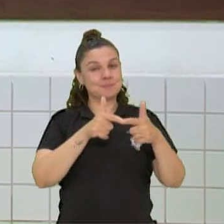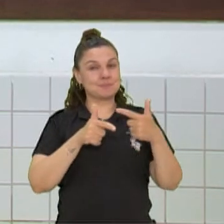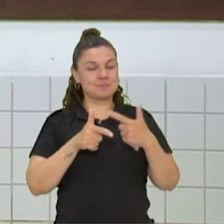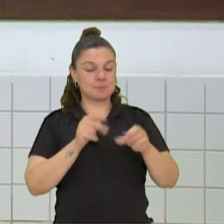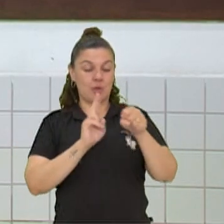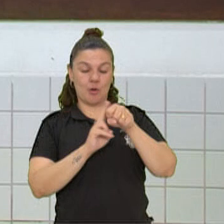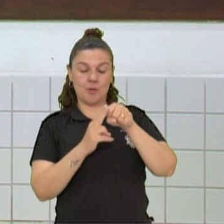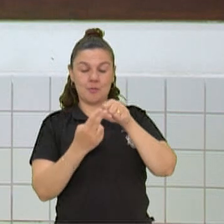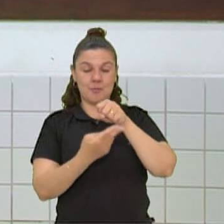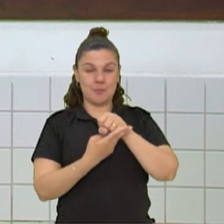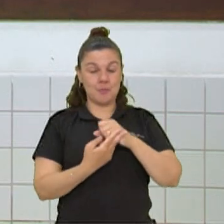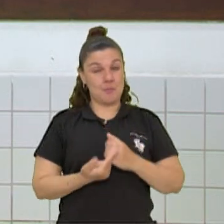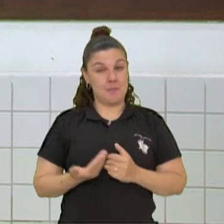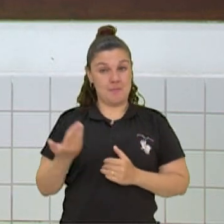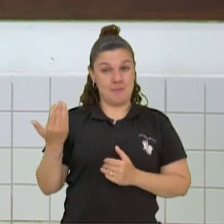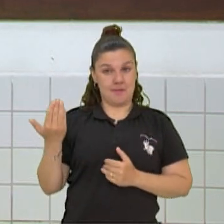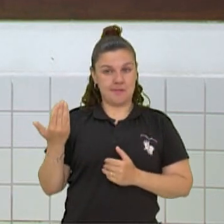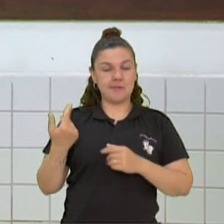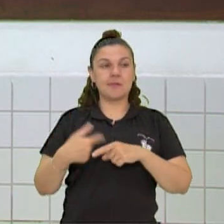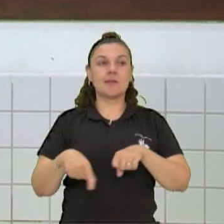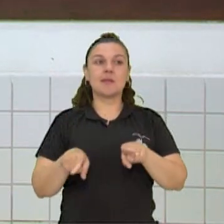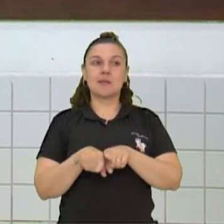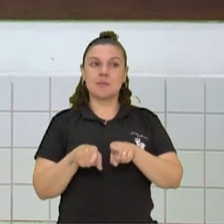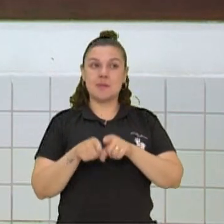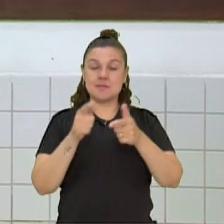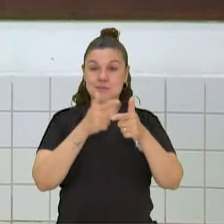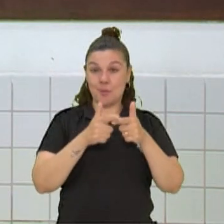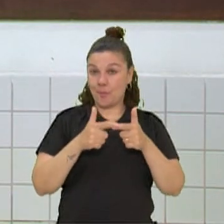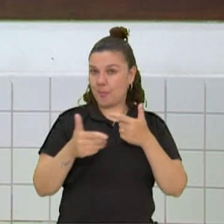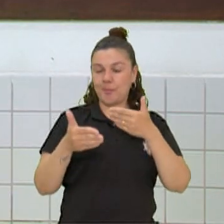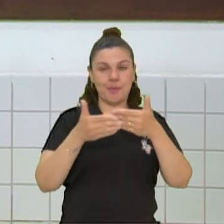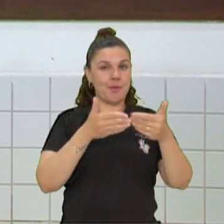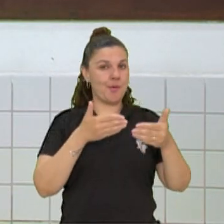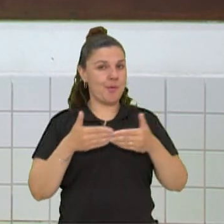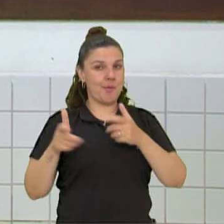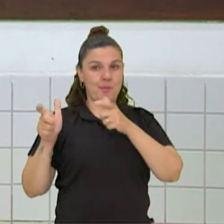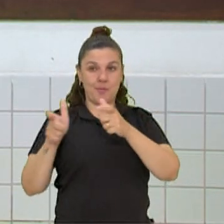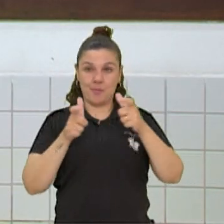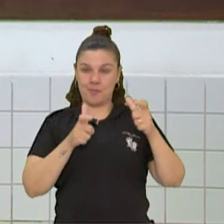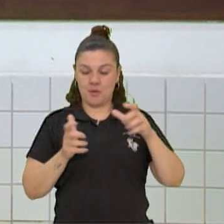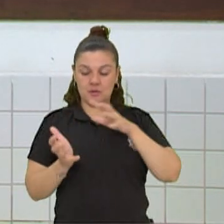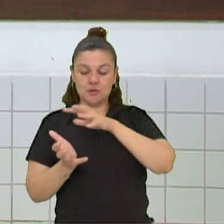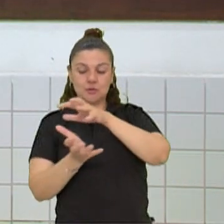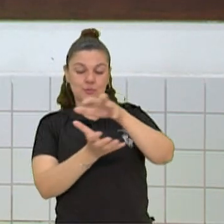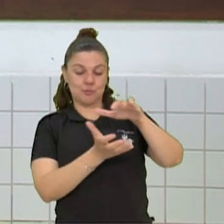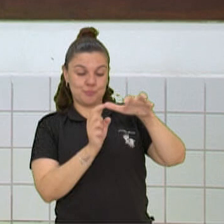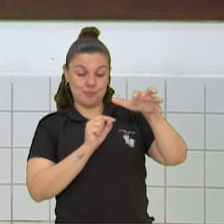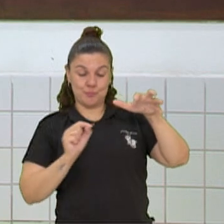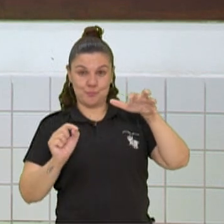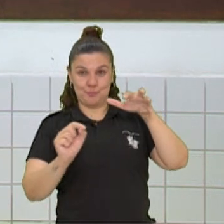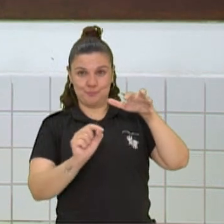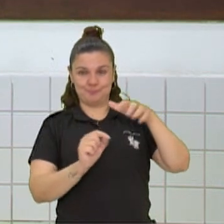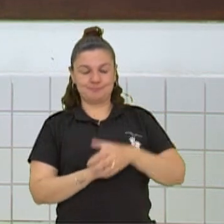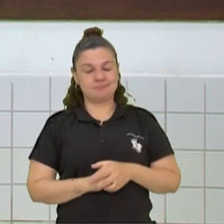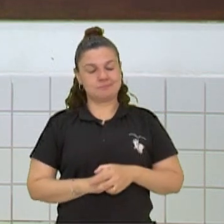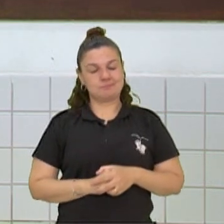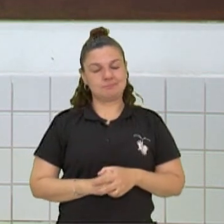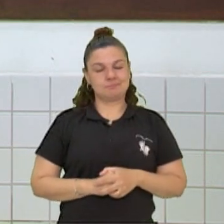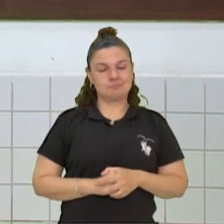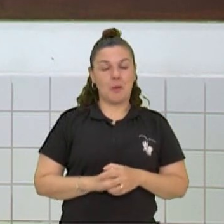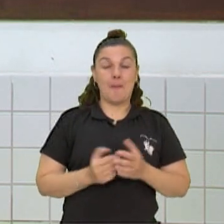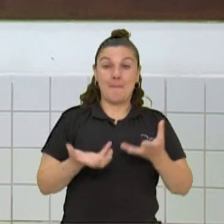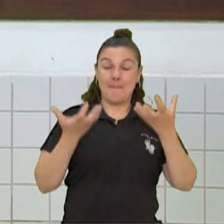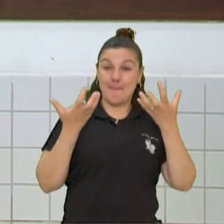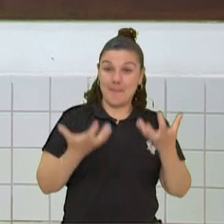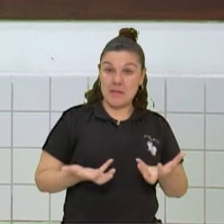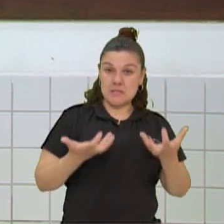urbanos do continente asiático também são problemas enfrentados em todos os continentes do planeta, em menor ou